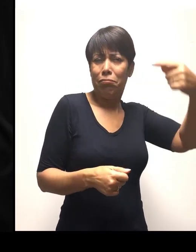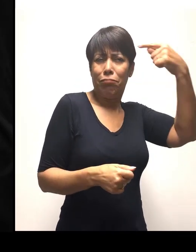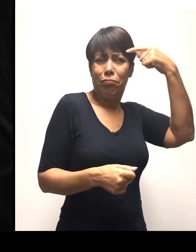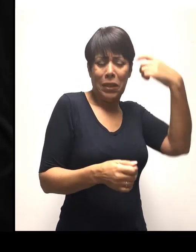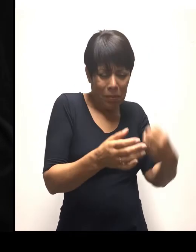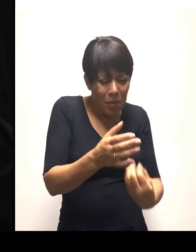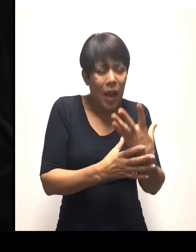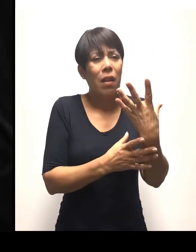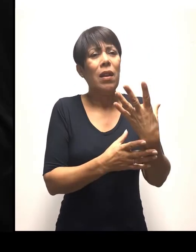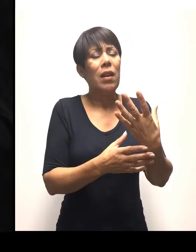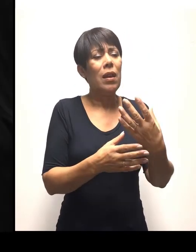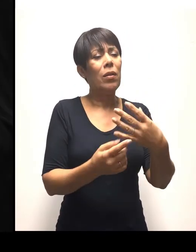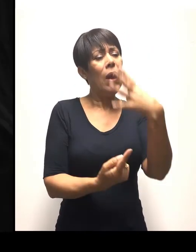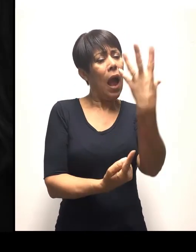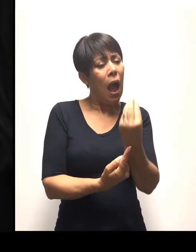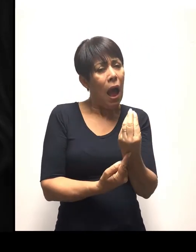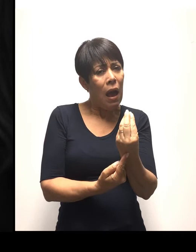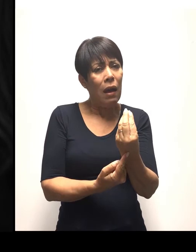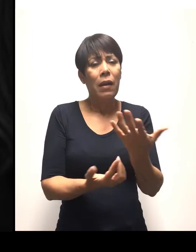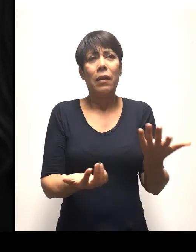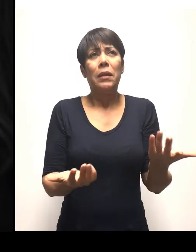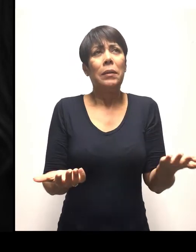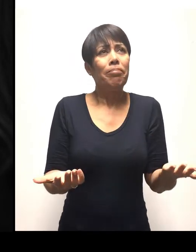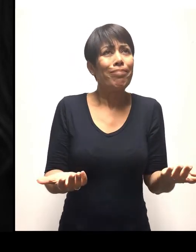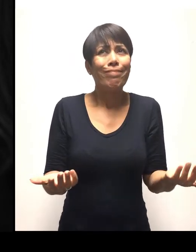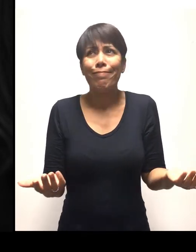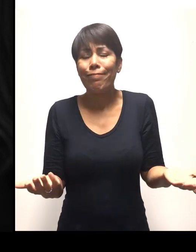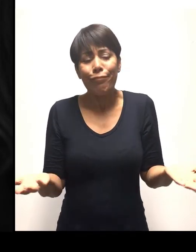pensamento, produzem artes